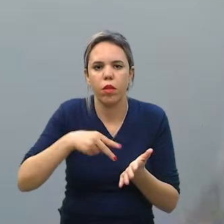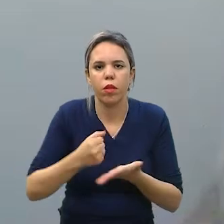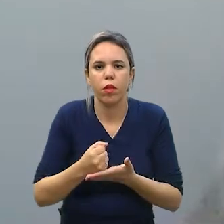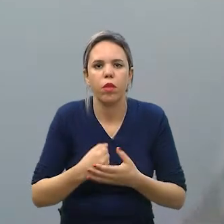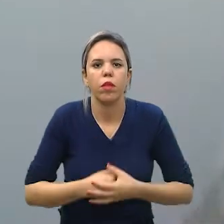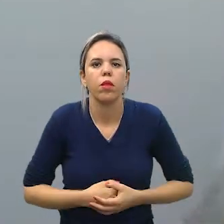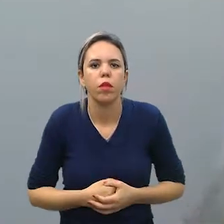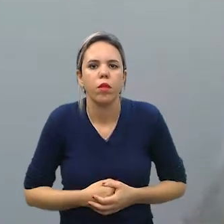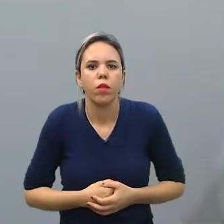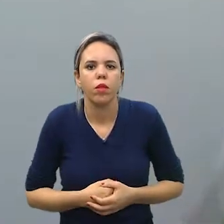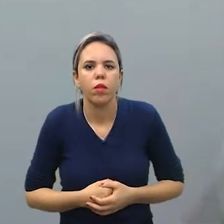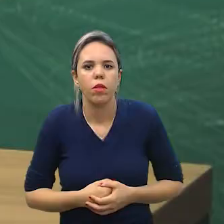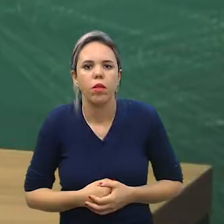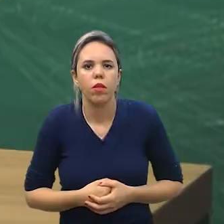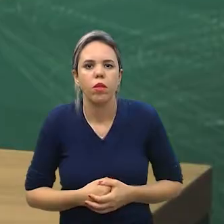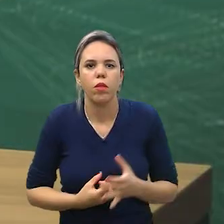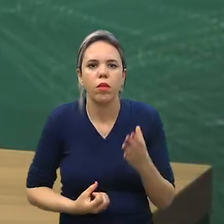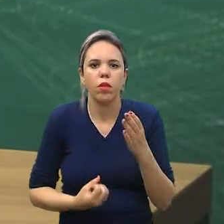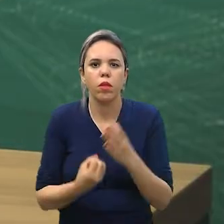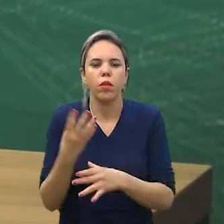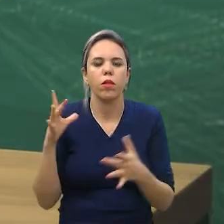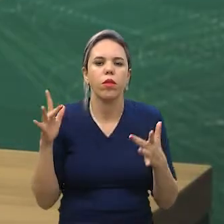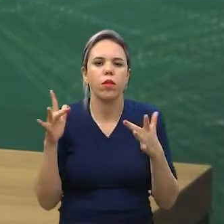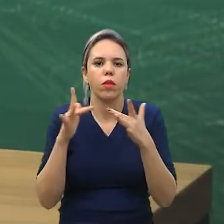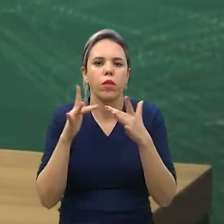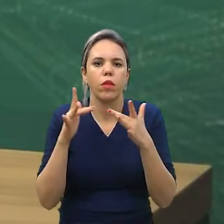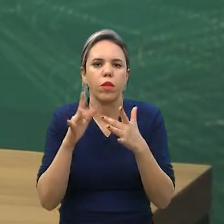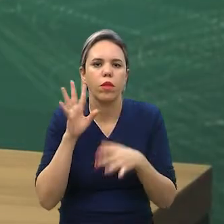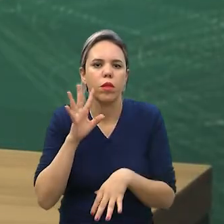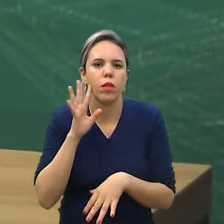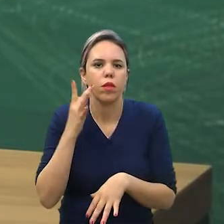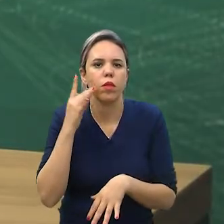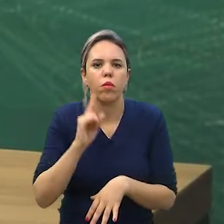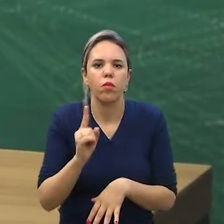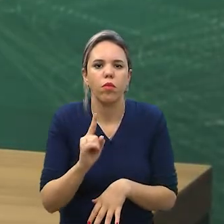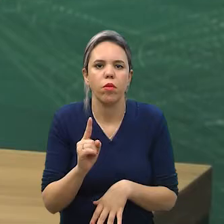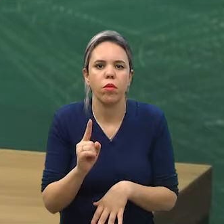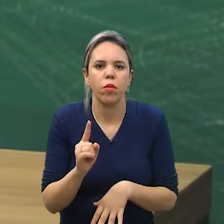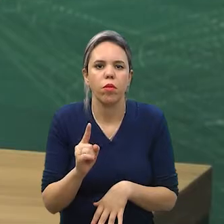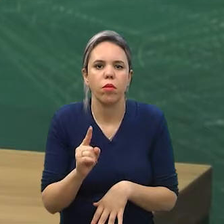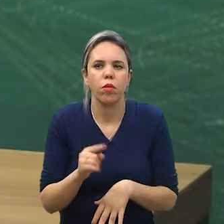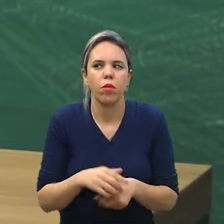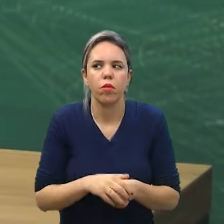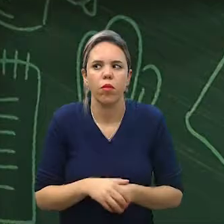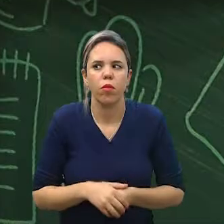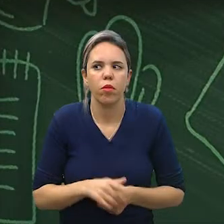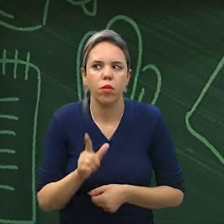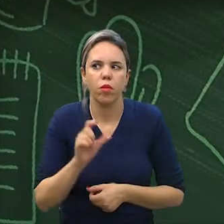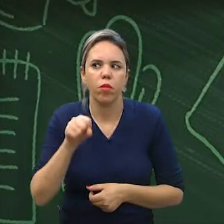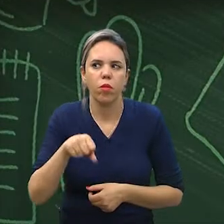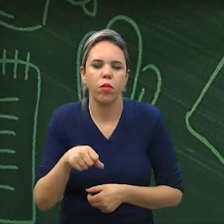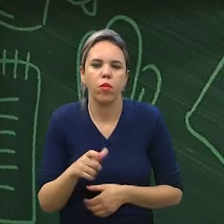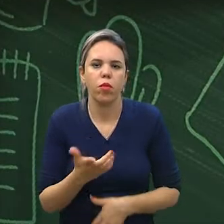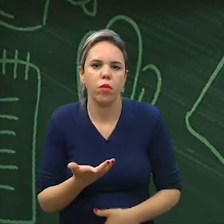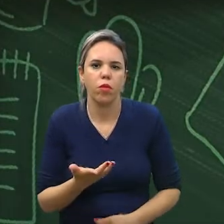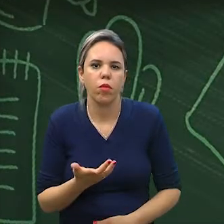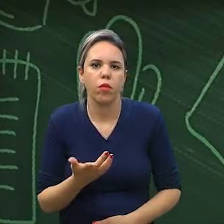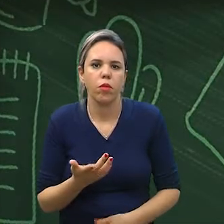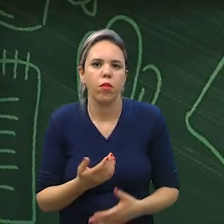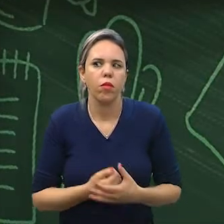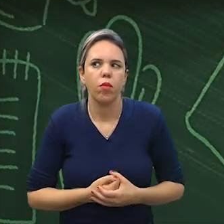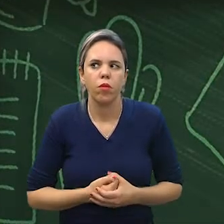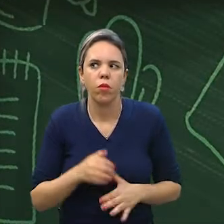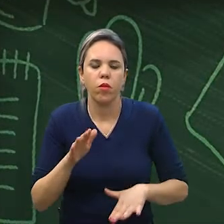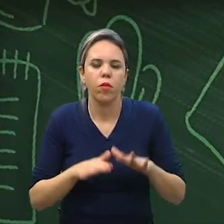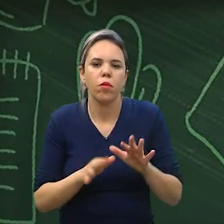ajudar. E criar um vínculo afetivo é legal também ou não? Claro, né? É claro que